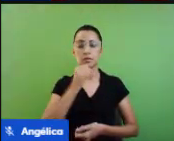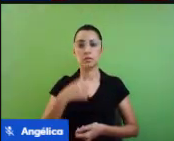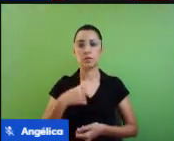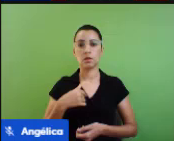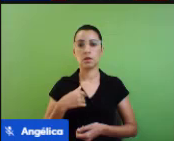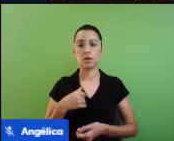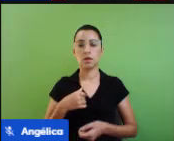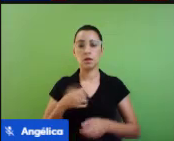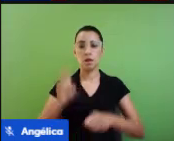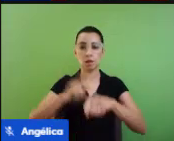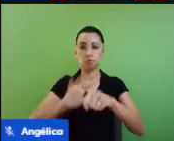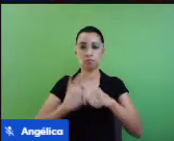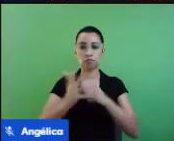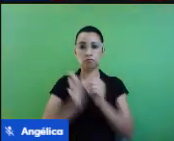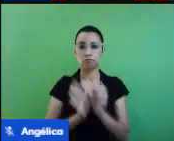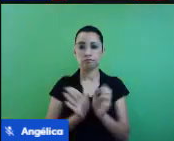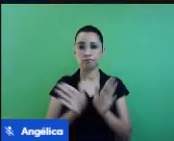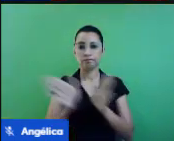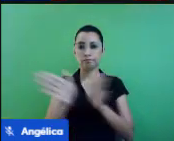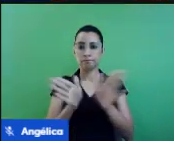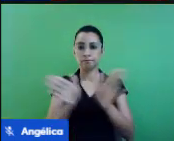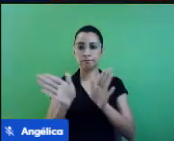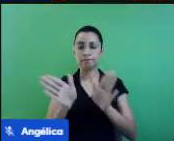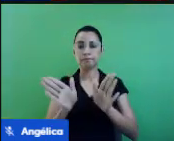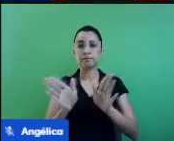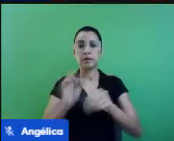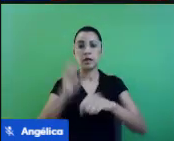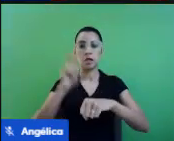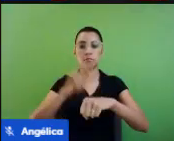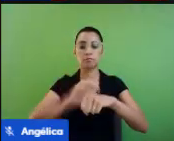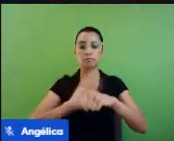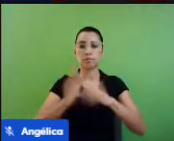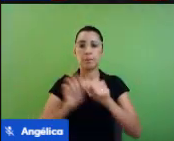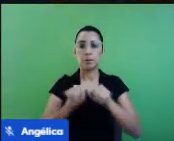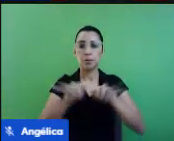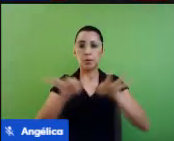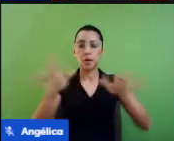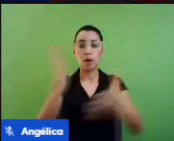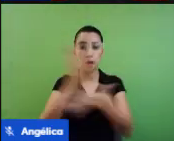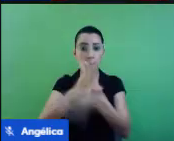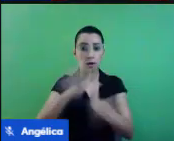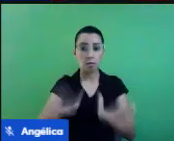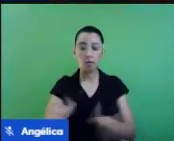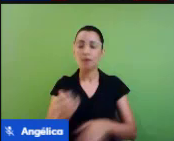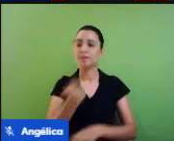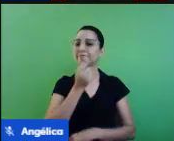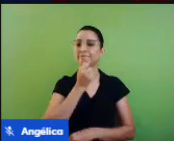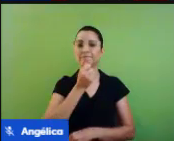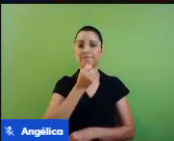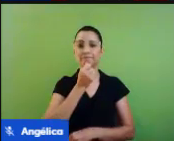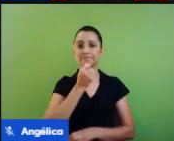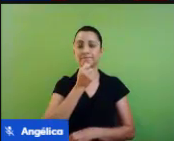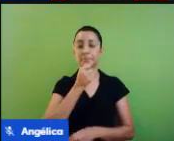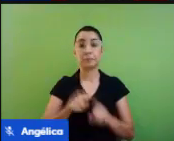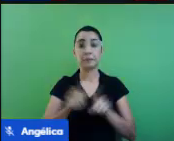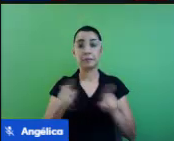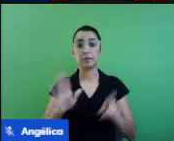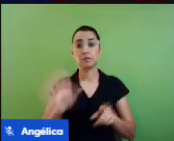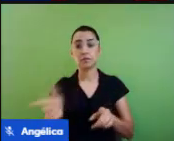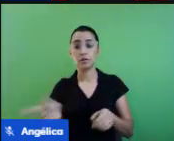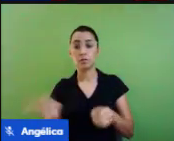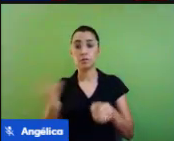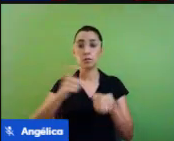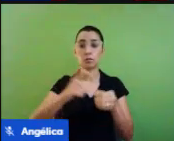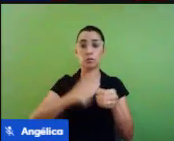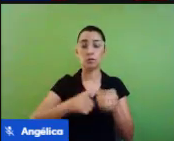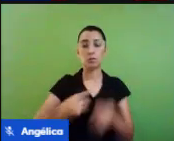estamos vivenciando a pandemia, mas nesse momento de retorno ao presencial, os alunos